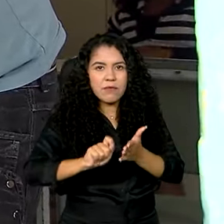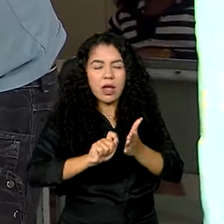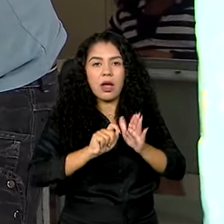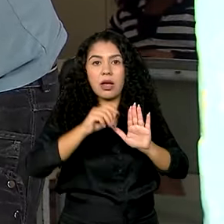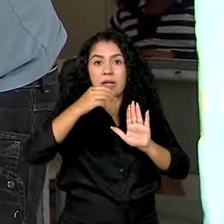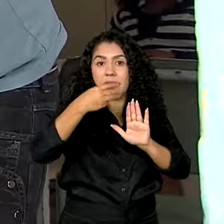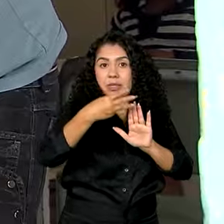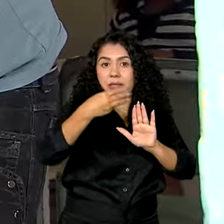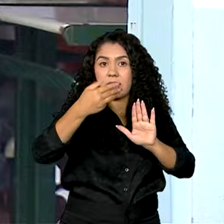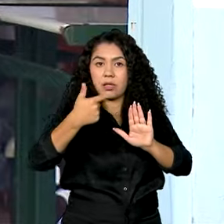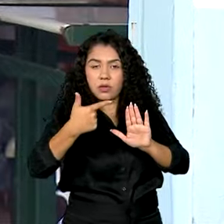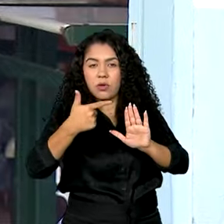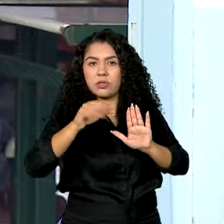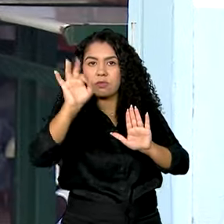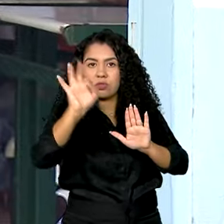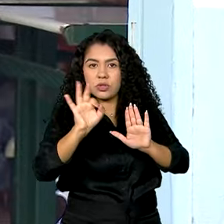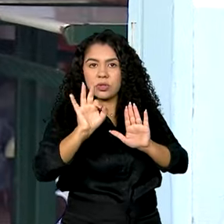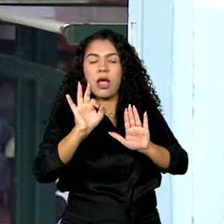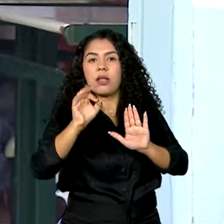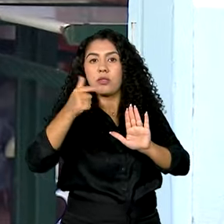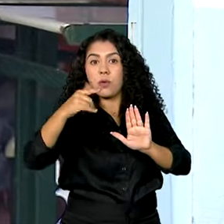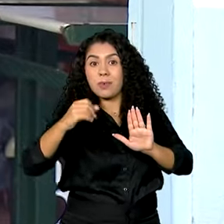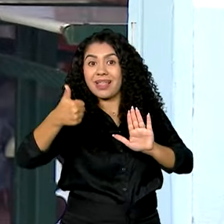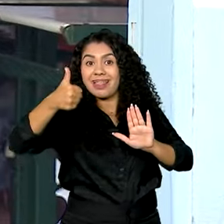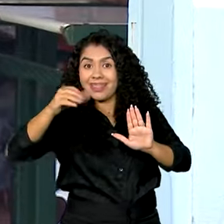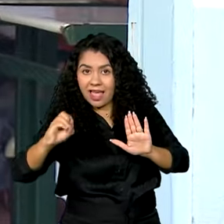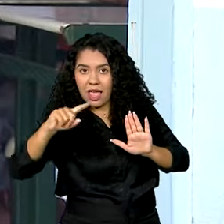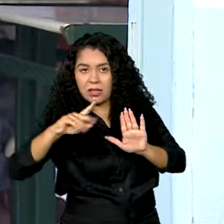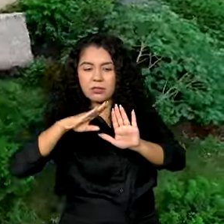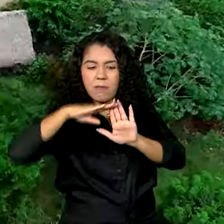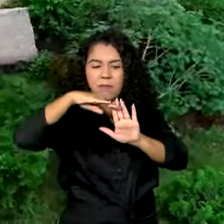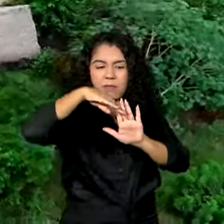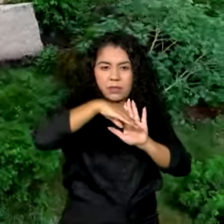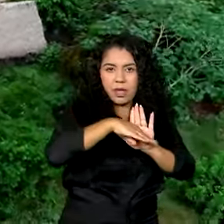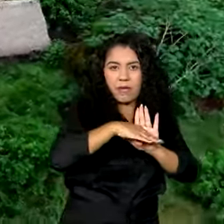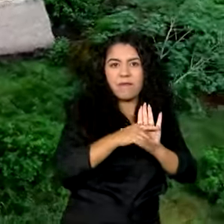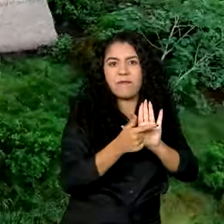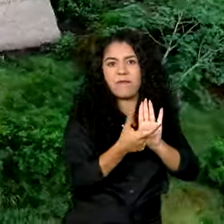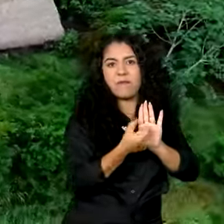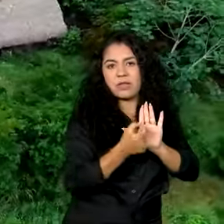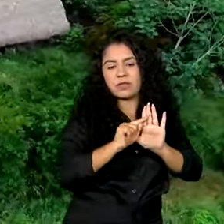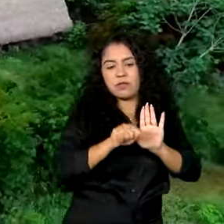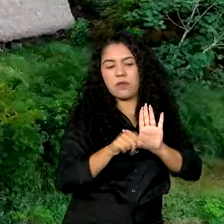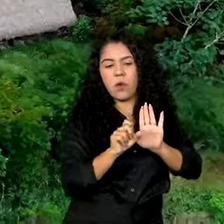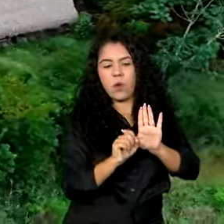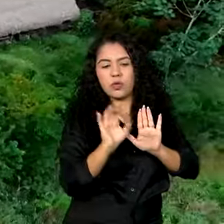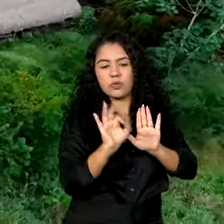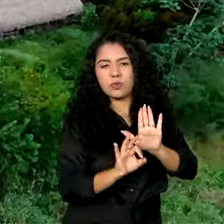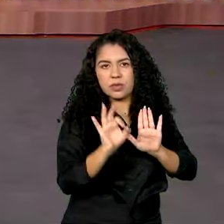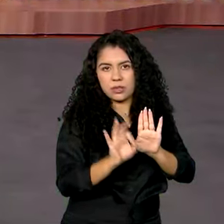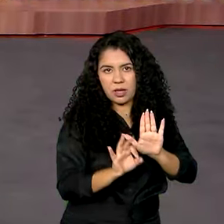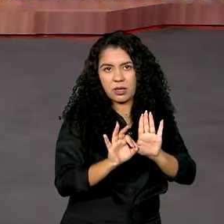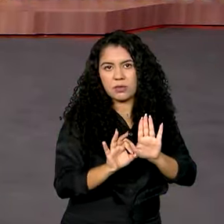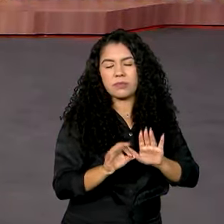,3% em 2010 para 20,8% em 2022.